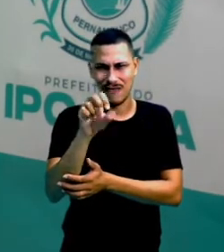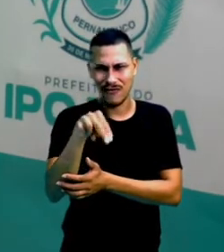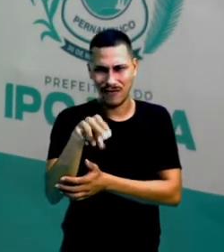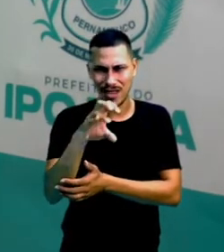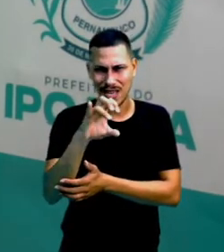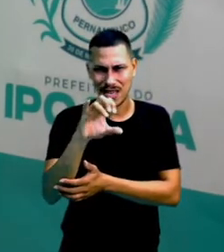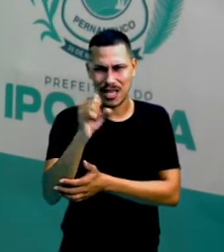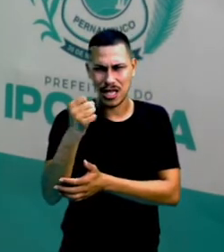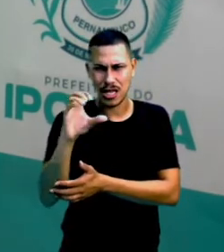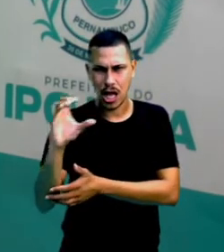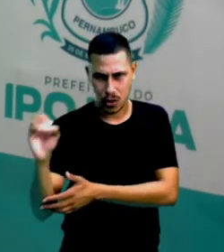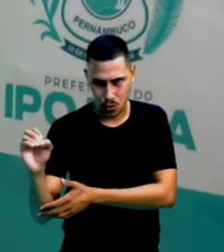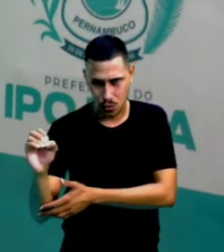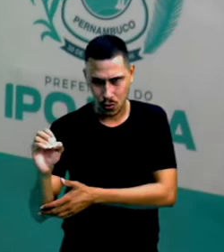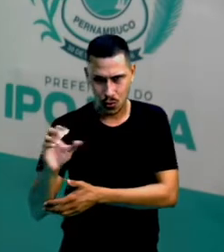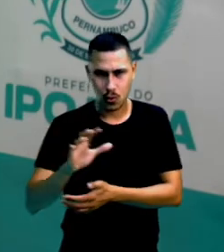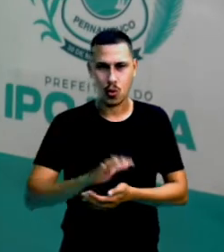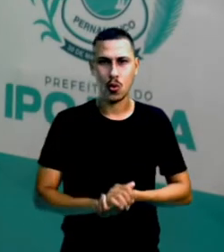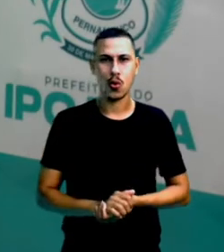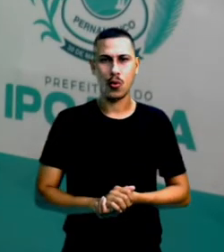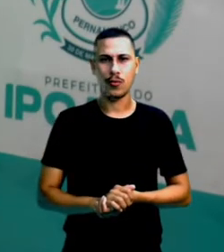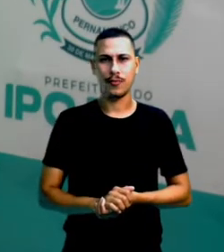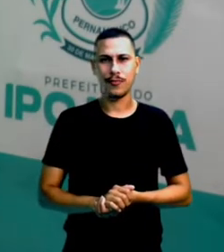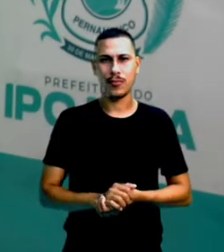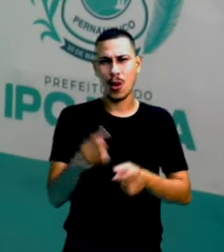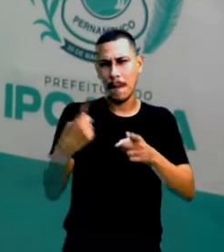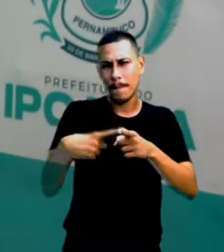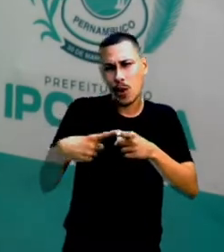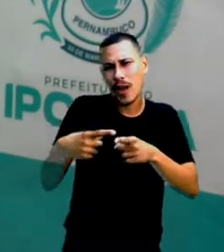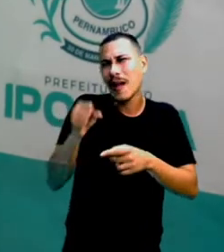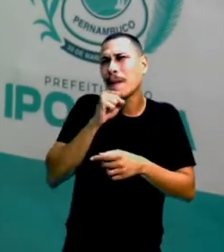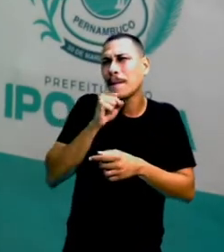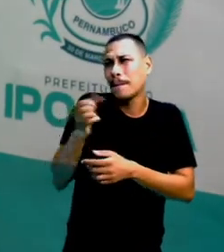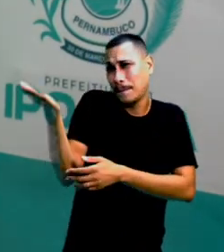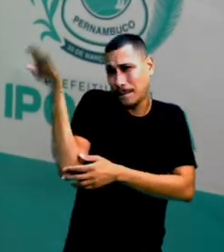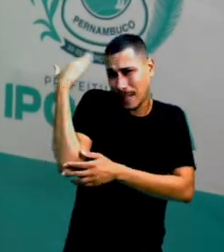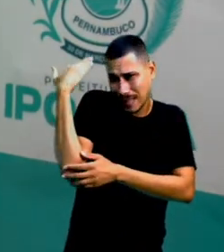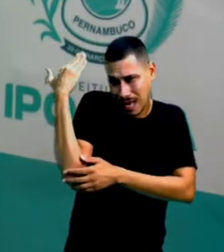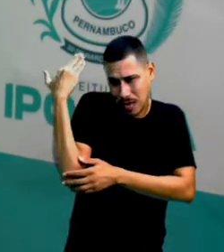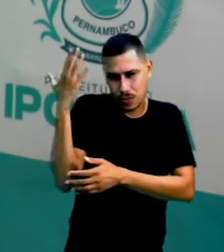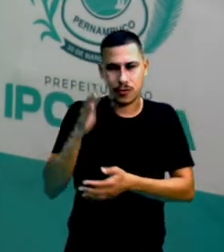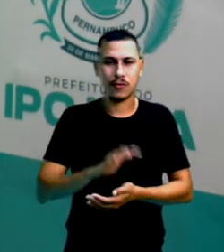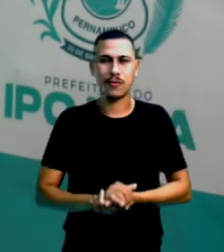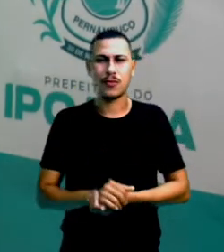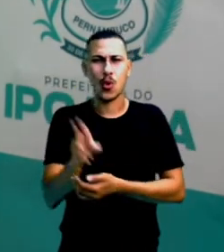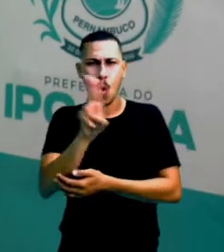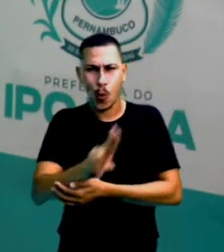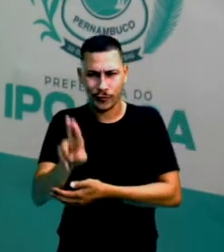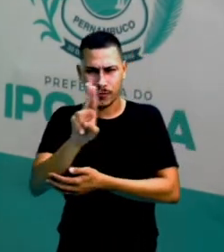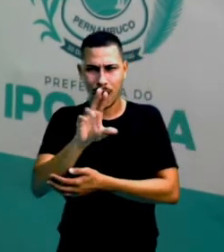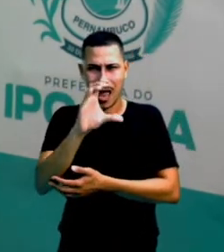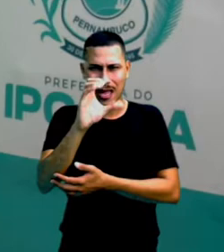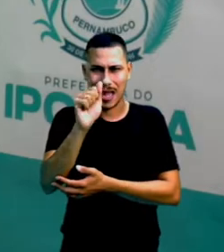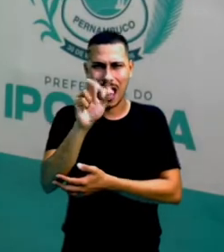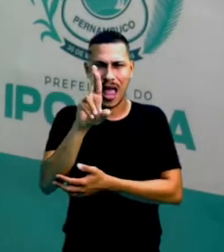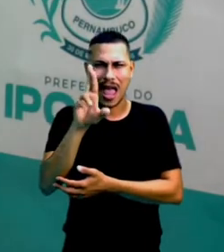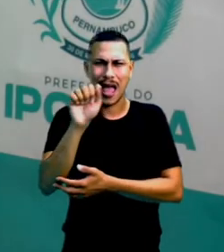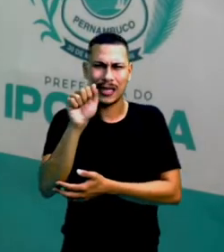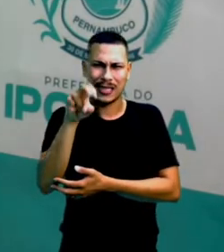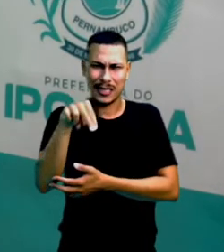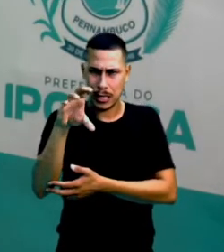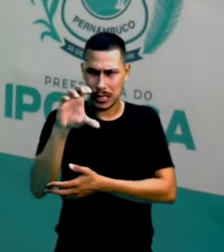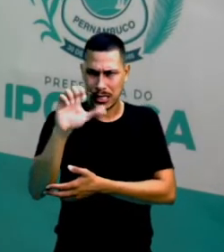os inimigos. Isso é uma cultura muito antiga, para intimidar os perigos do mar, os perigos do rio. E aí